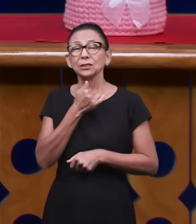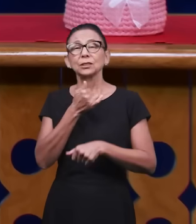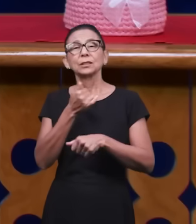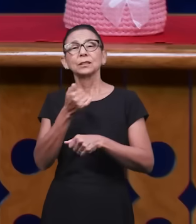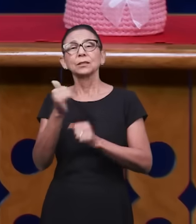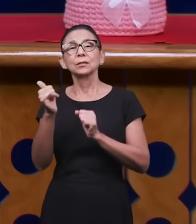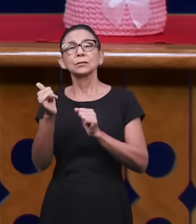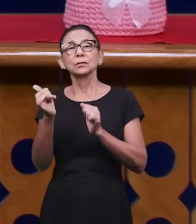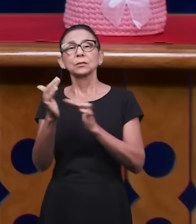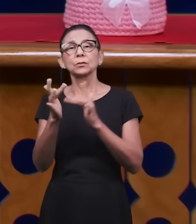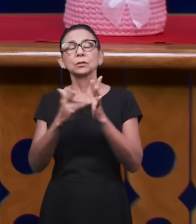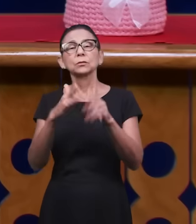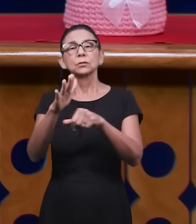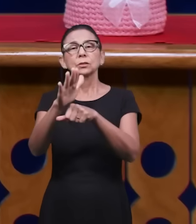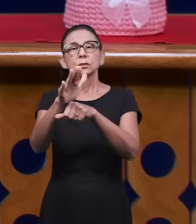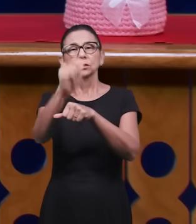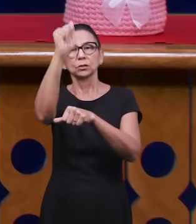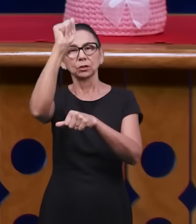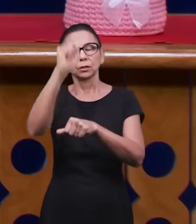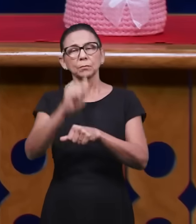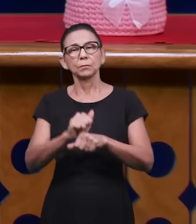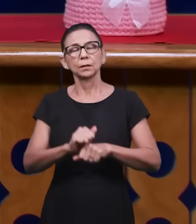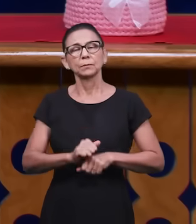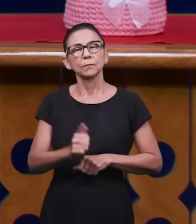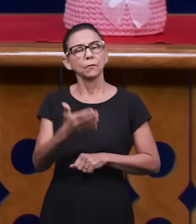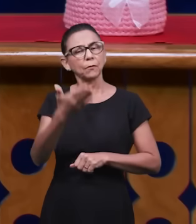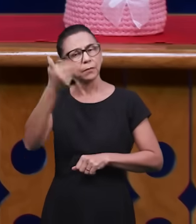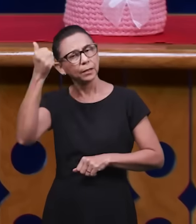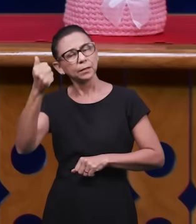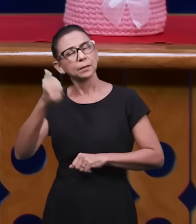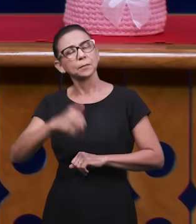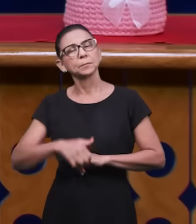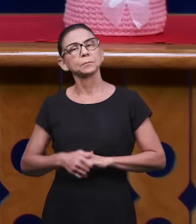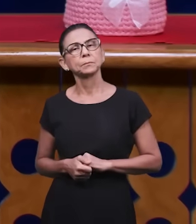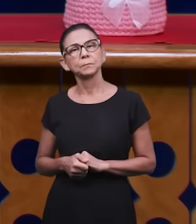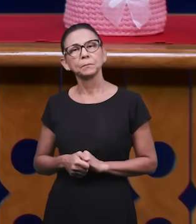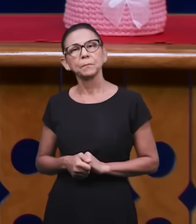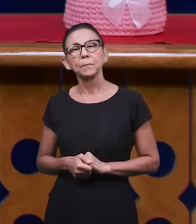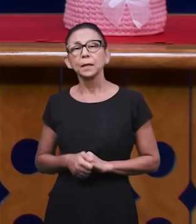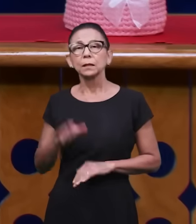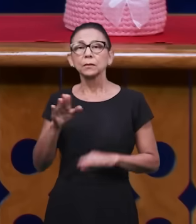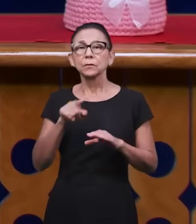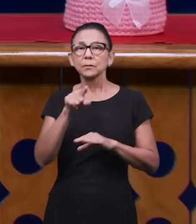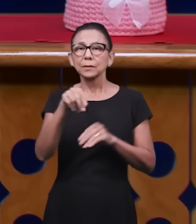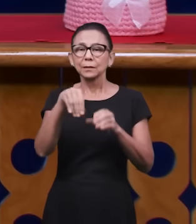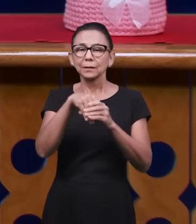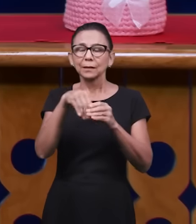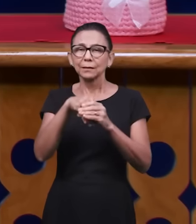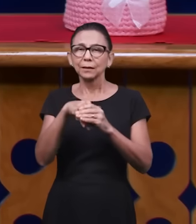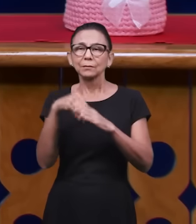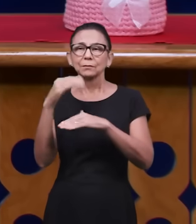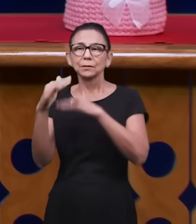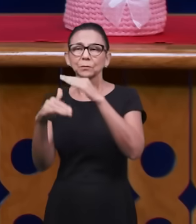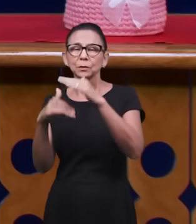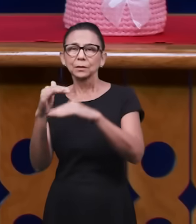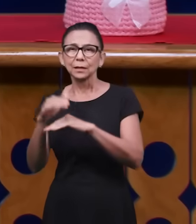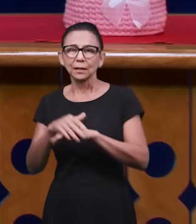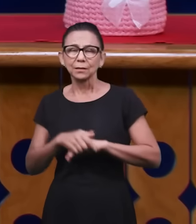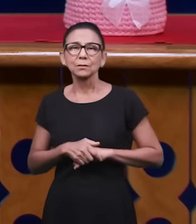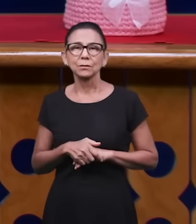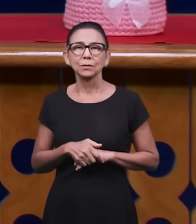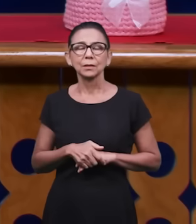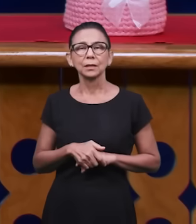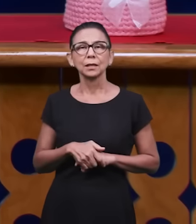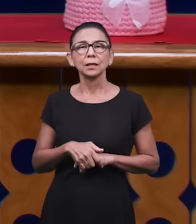Alguns podem ser que estejam aqui nos assistindo, que estejam nesse processo inicial de vinde. É quando o Senhor, que já